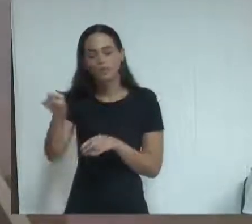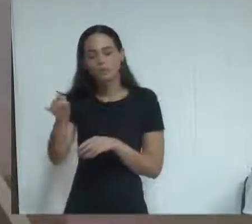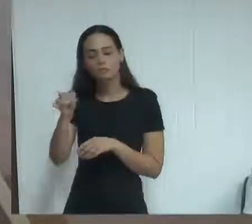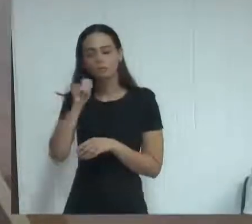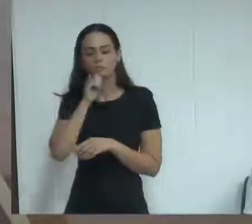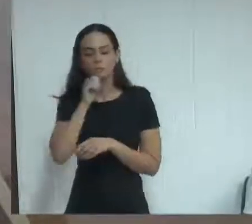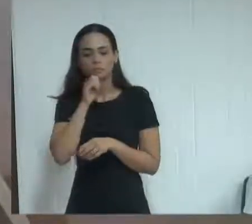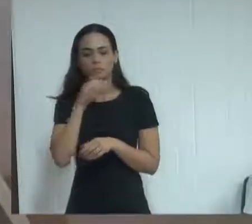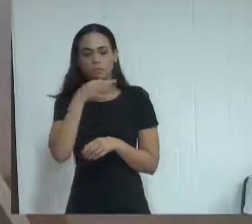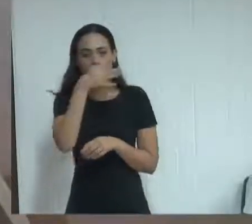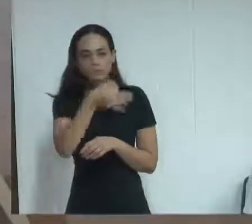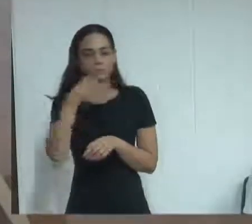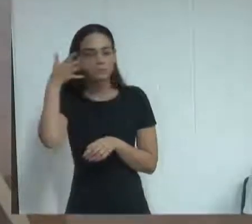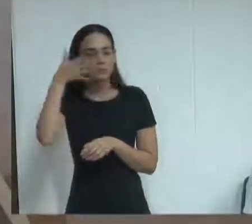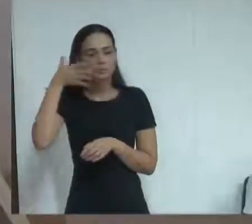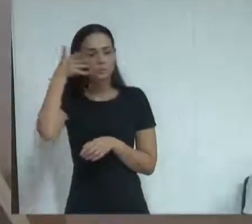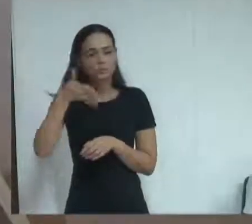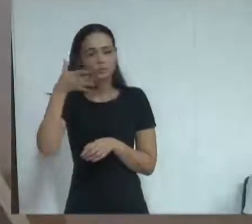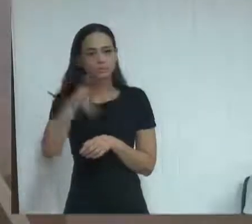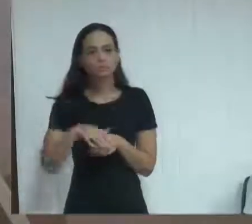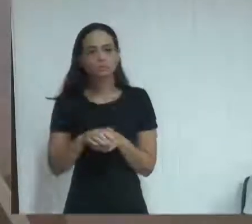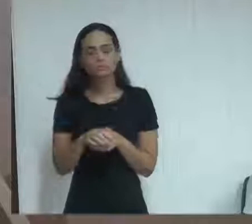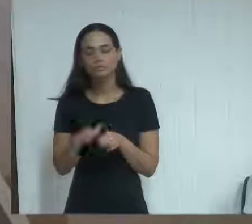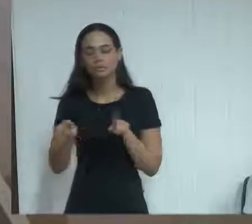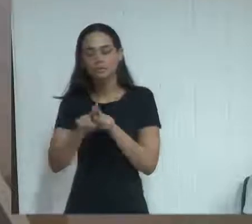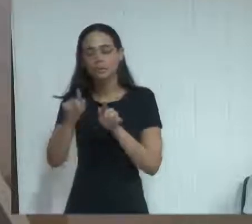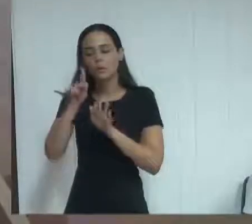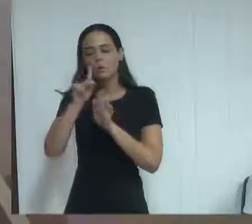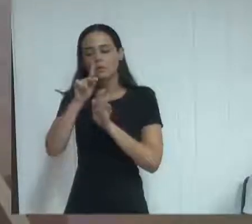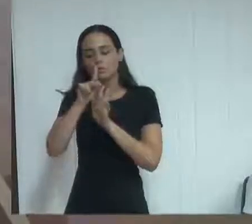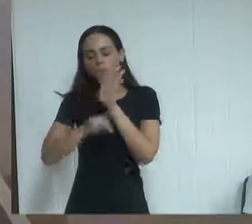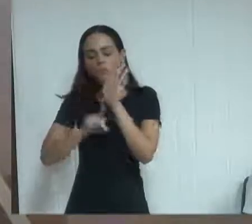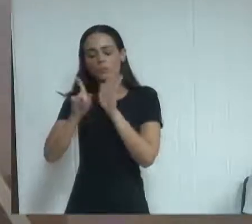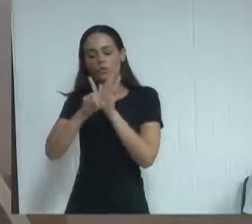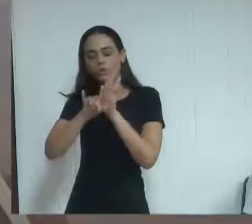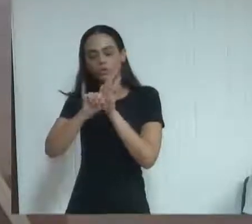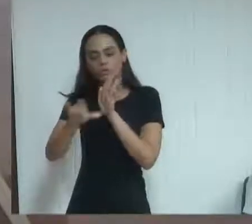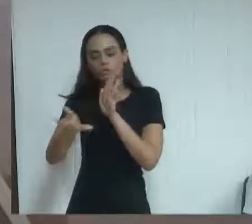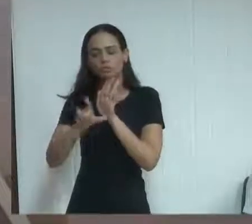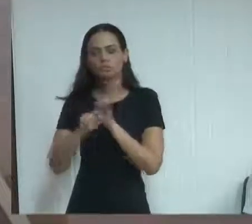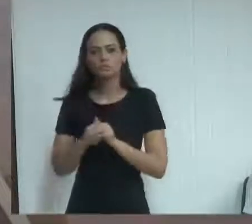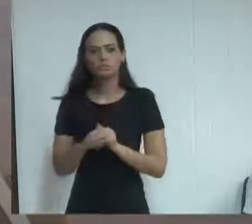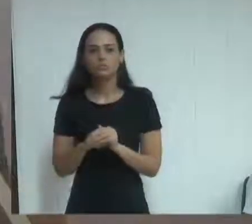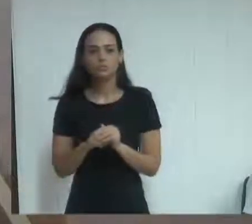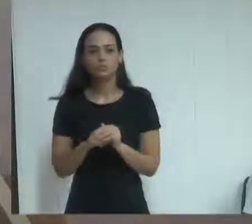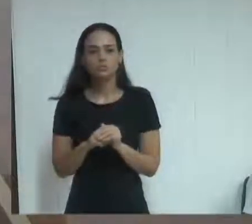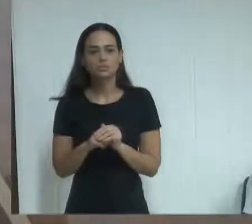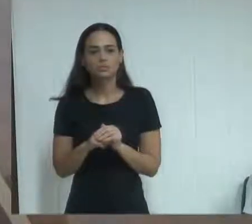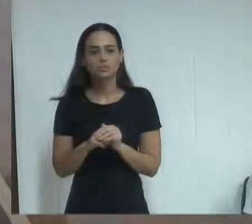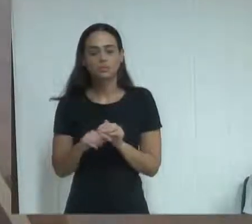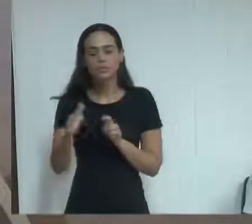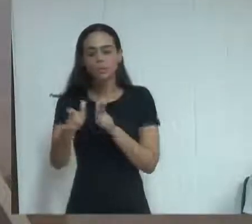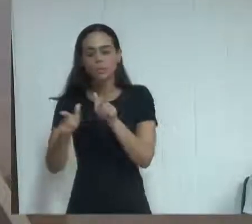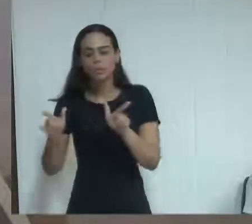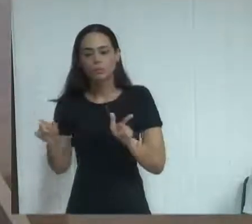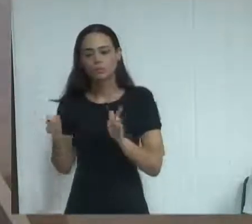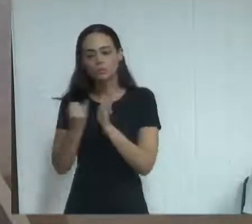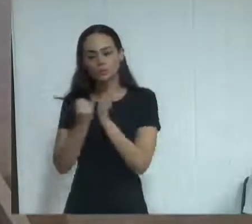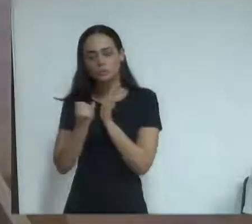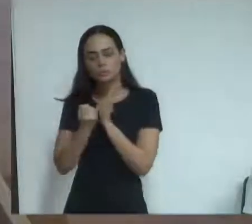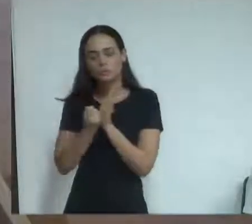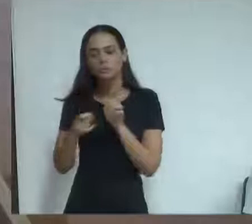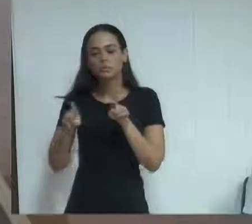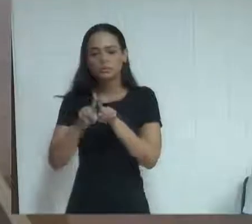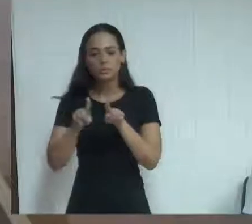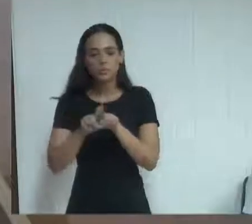adequar o projeto de lei da parte orçamentária, isso é fato também. Concordo plenamente que a parte de outros impostos, assim por diante, que